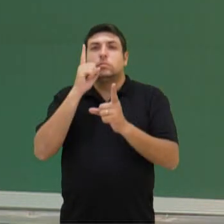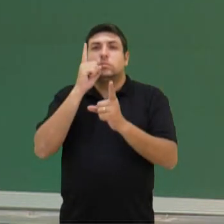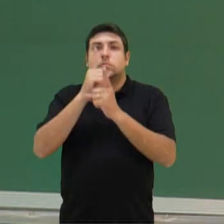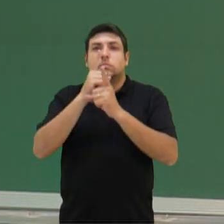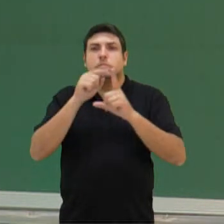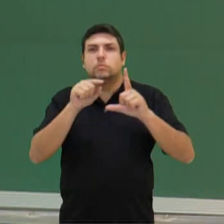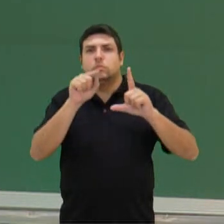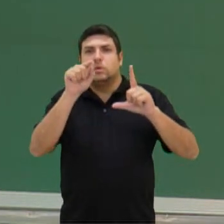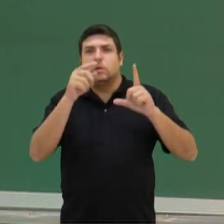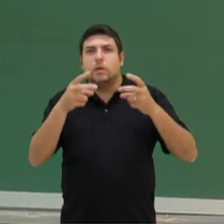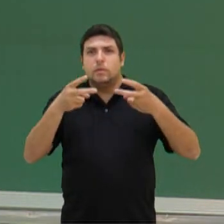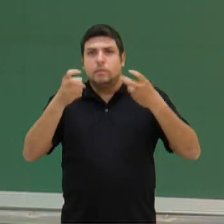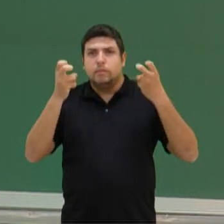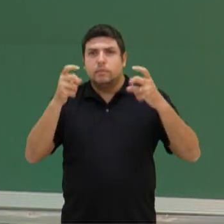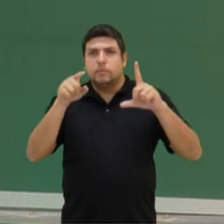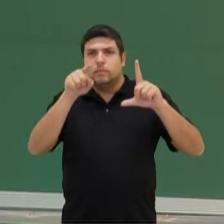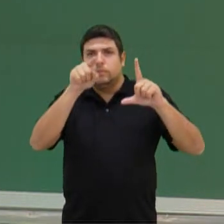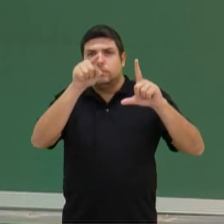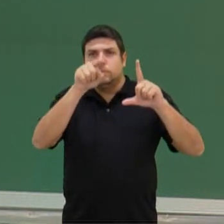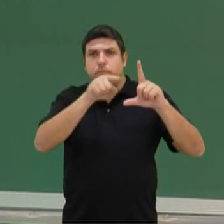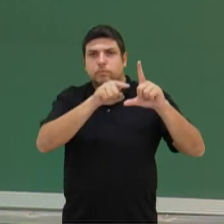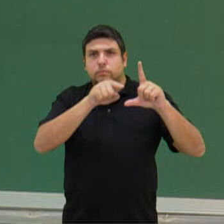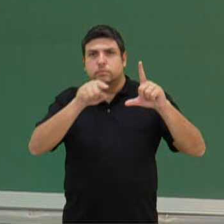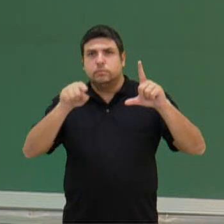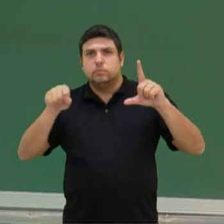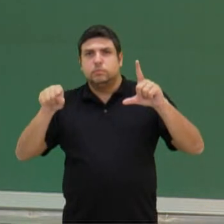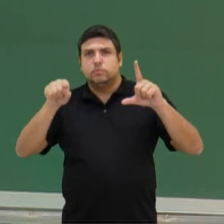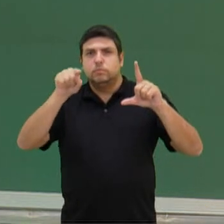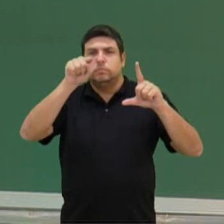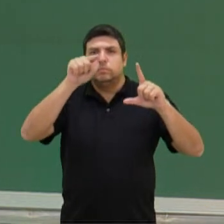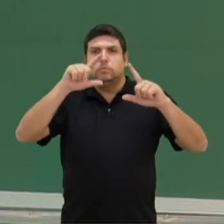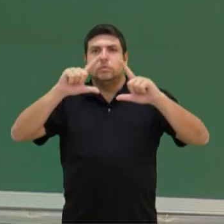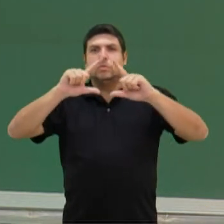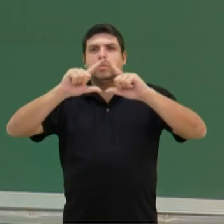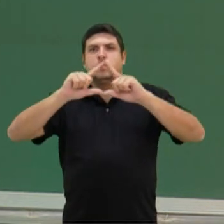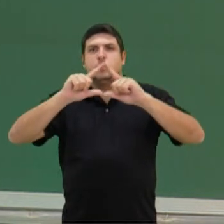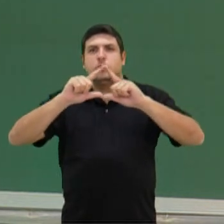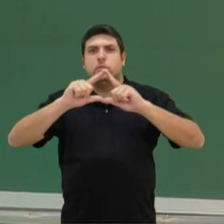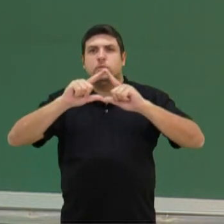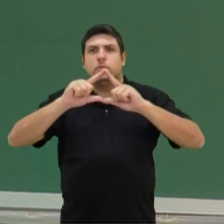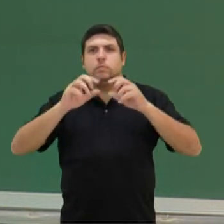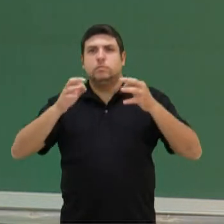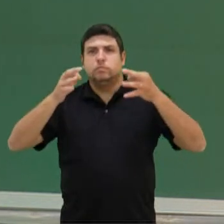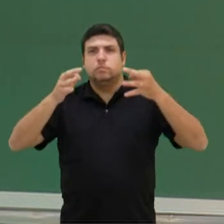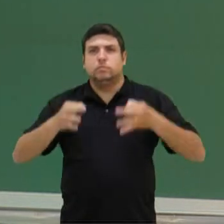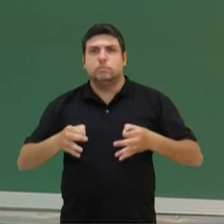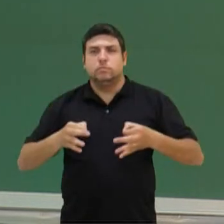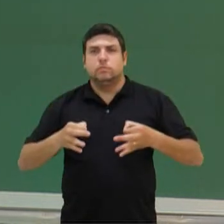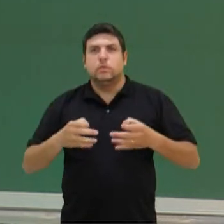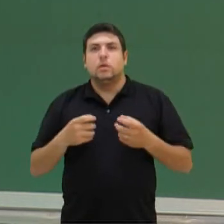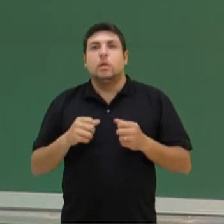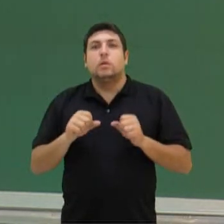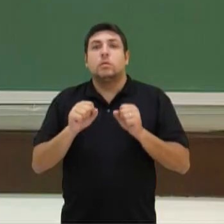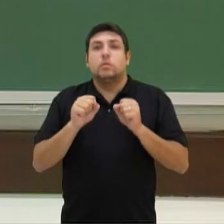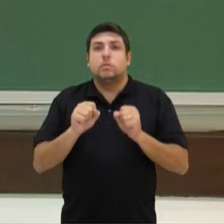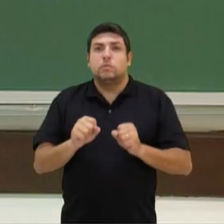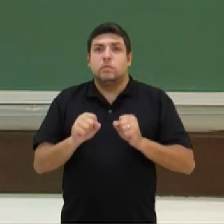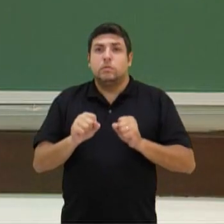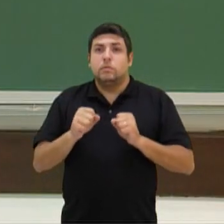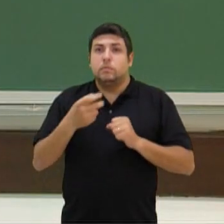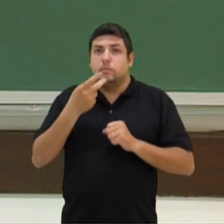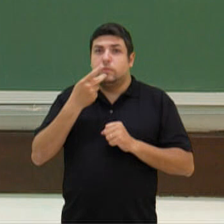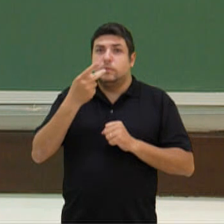Então veja que ele forma uma figura exatamente um triângulo. Então a gente pode definir que, se tratando de um